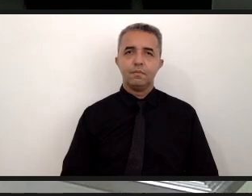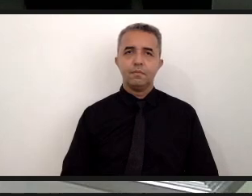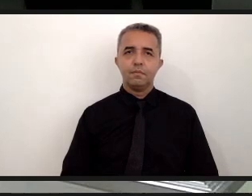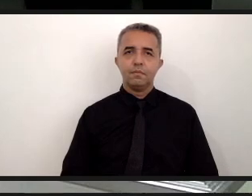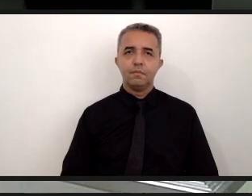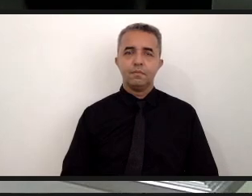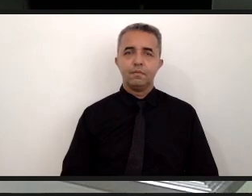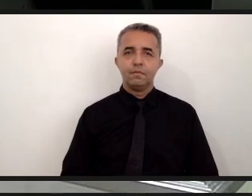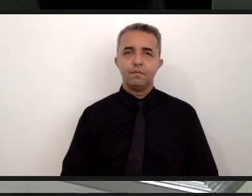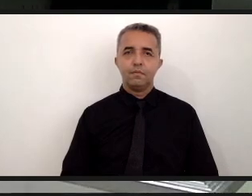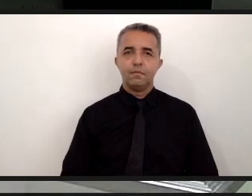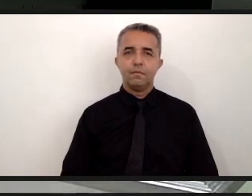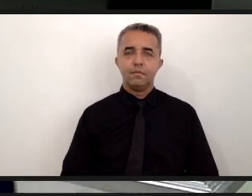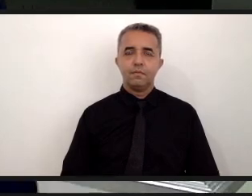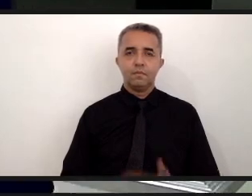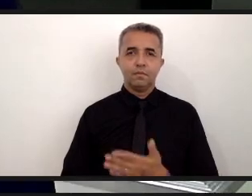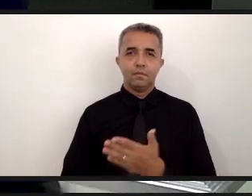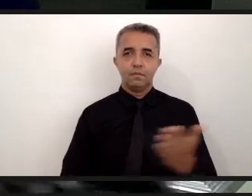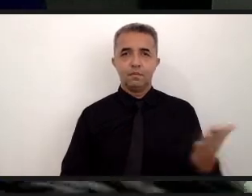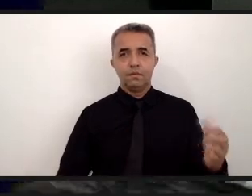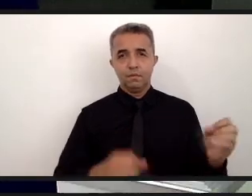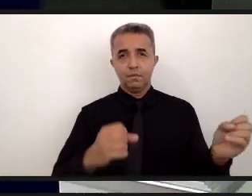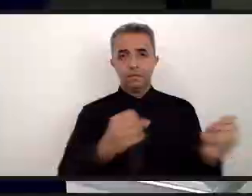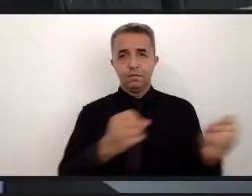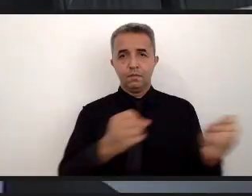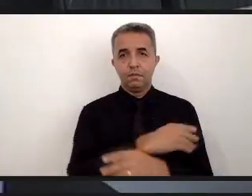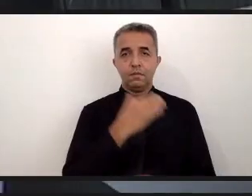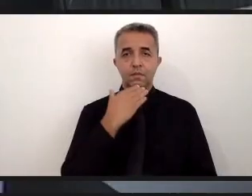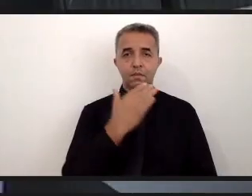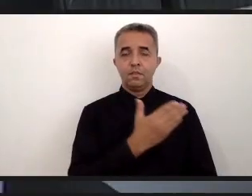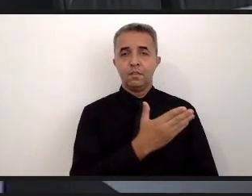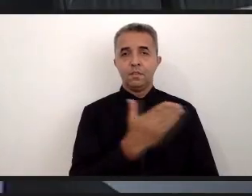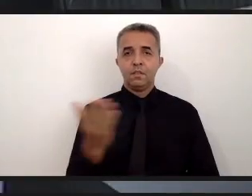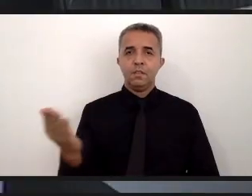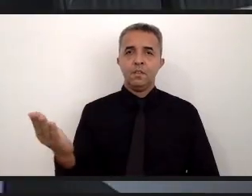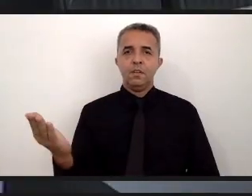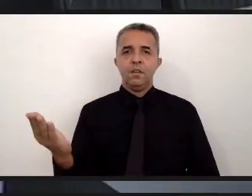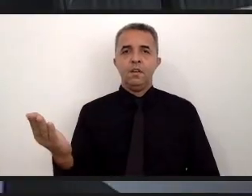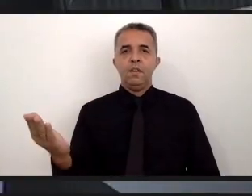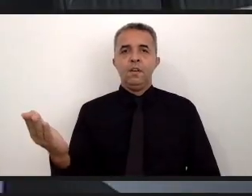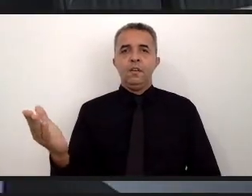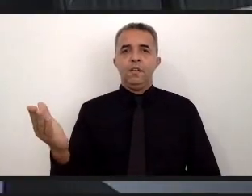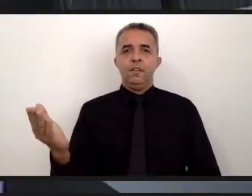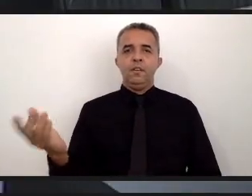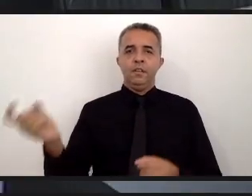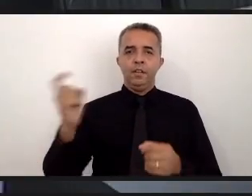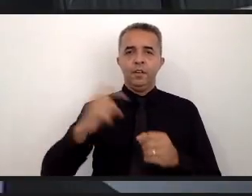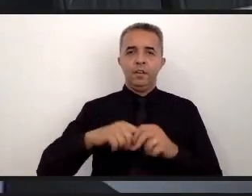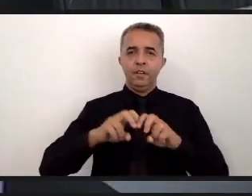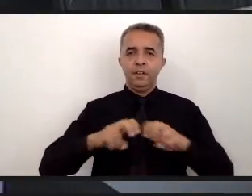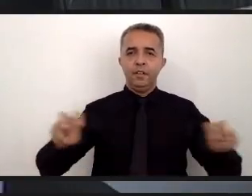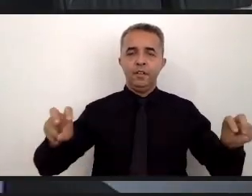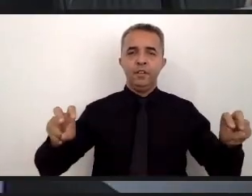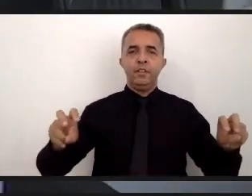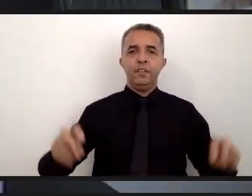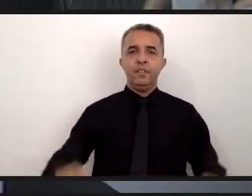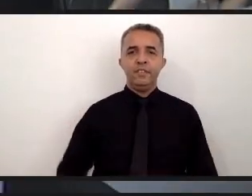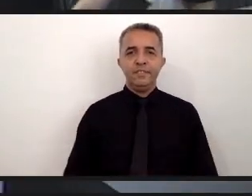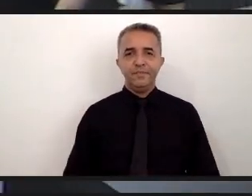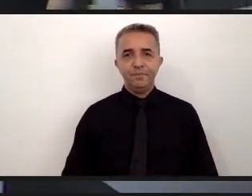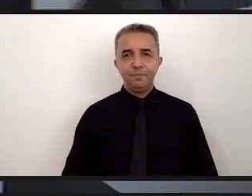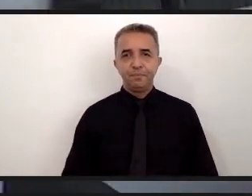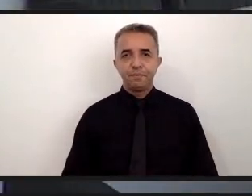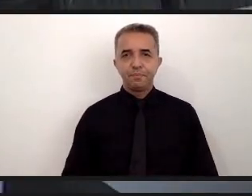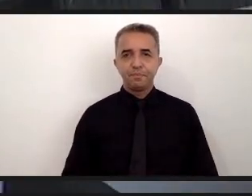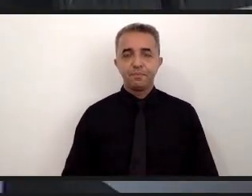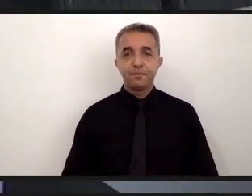Com este ato encerramos as entregas, pedimos ao casal a retornar ao dispositivo e mais uma vez, como todo o trabalho que esta Casa de